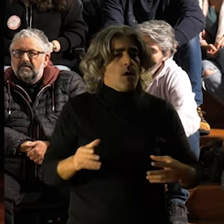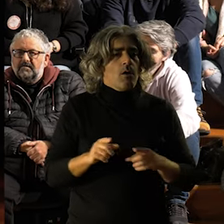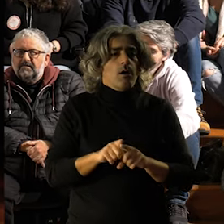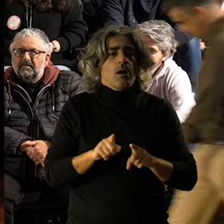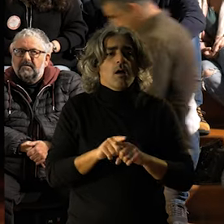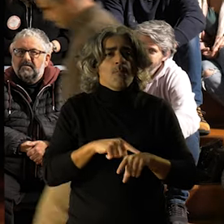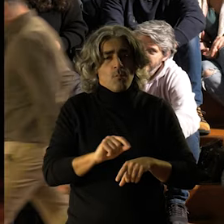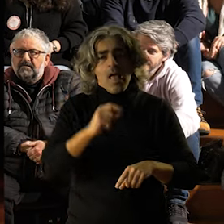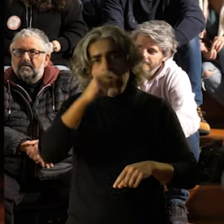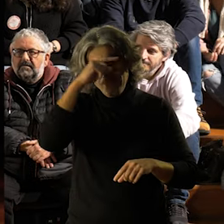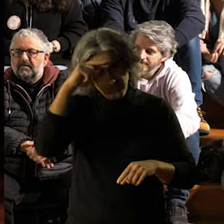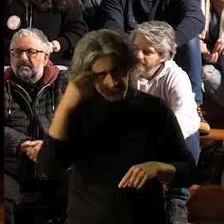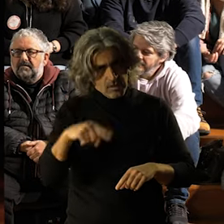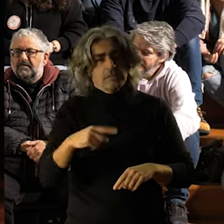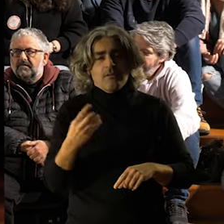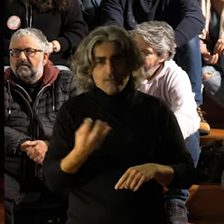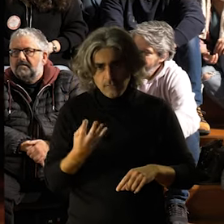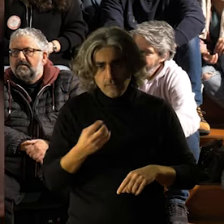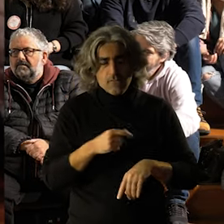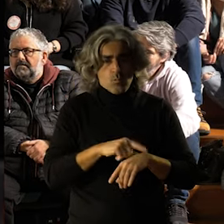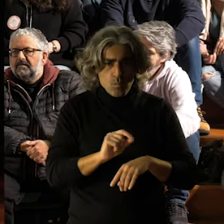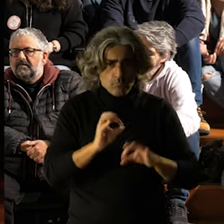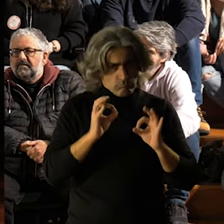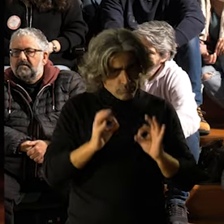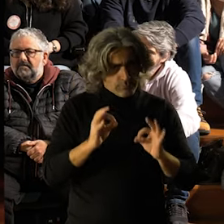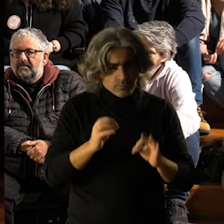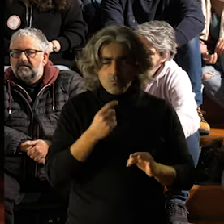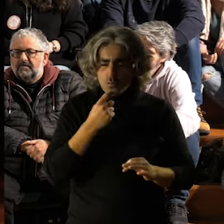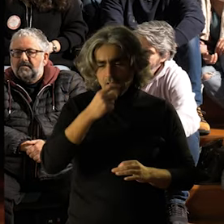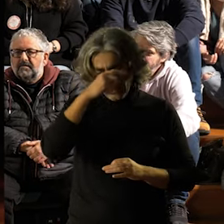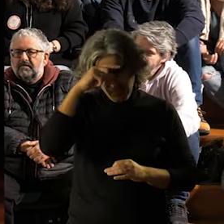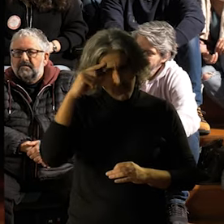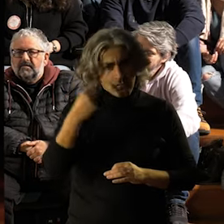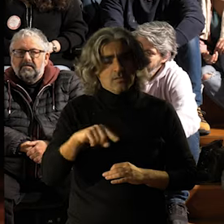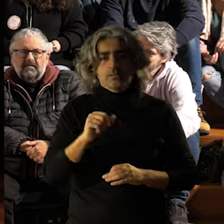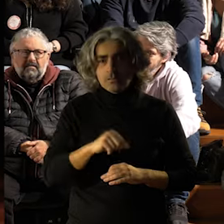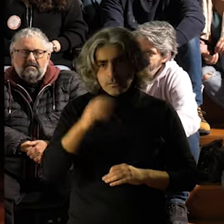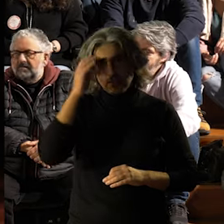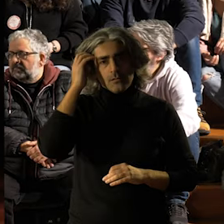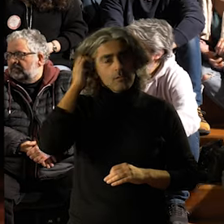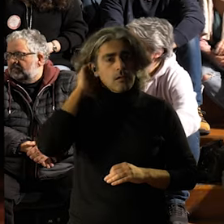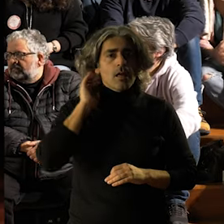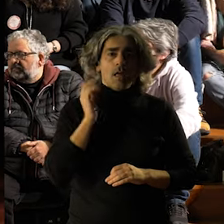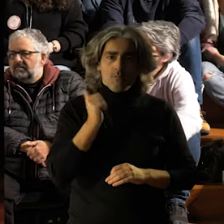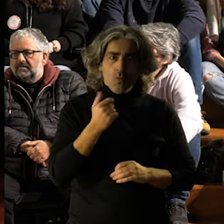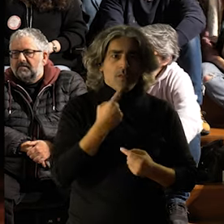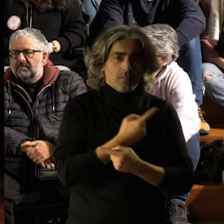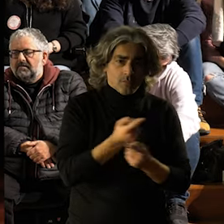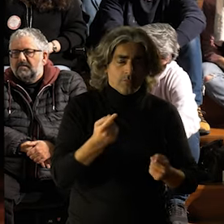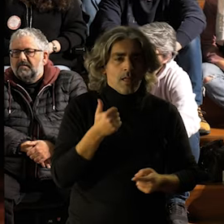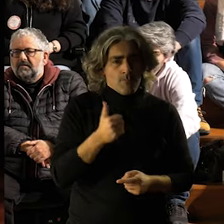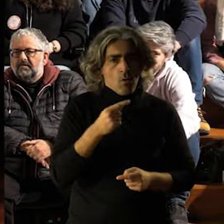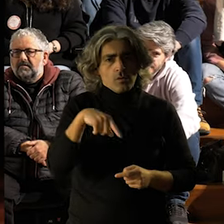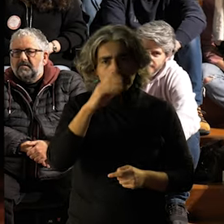Estamos num momento difícil. Estamos mesmo num momento muito difícil. E é bom que se diga e é bom que se